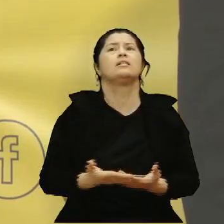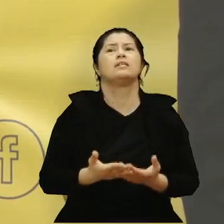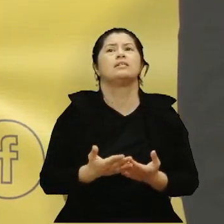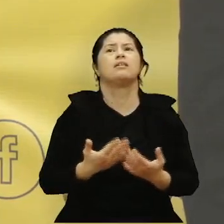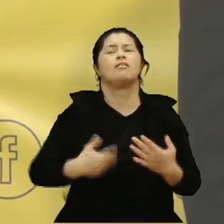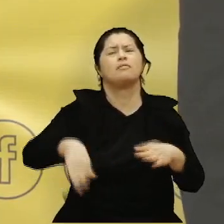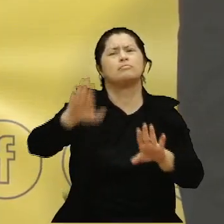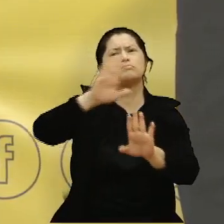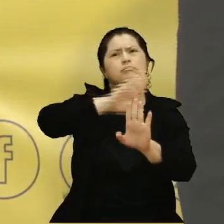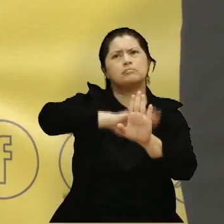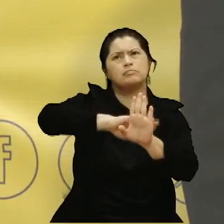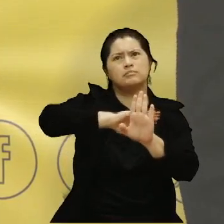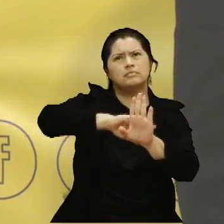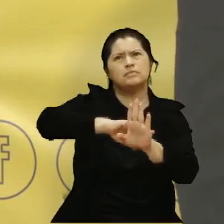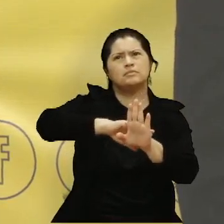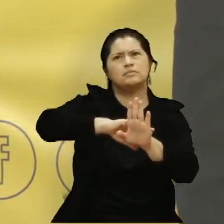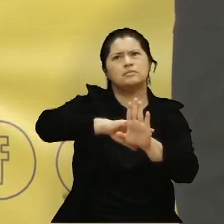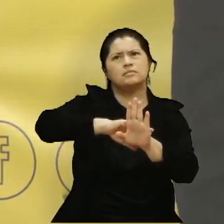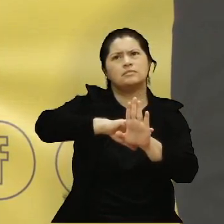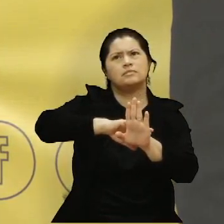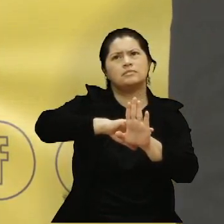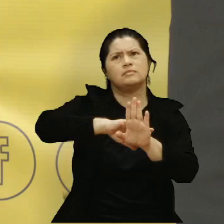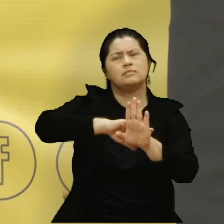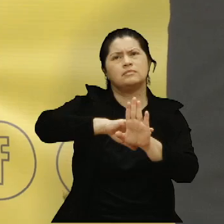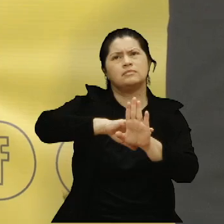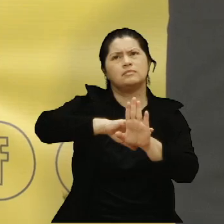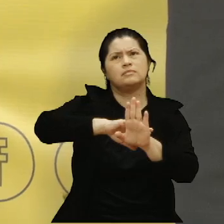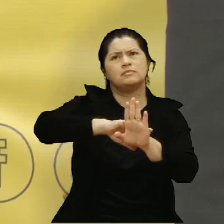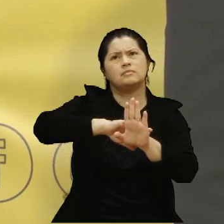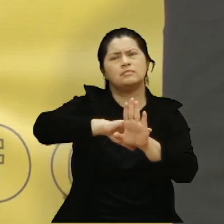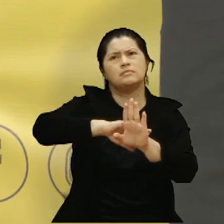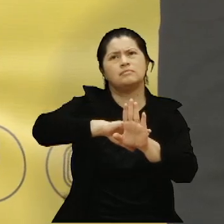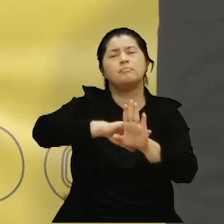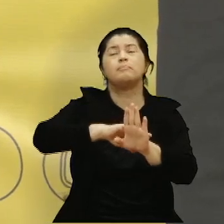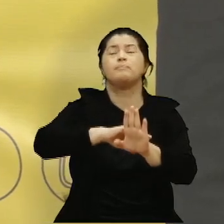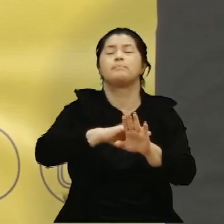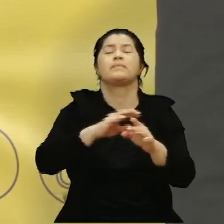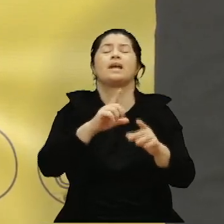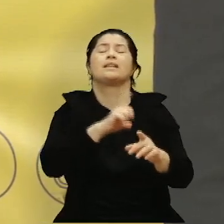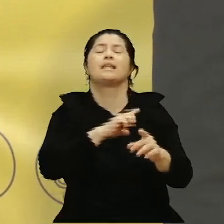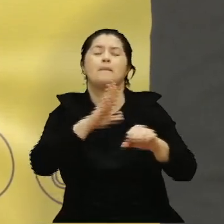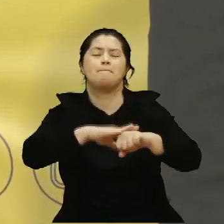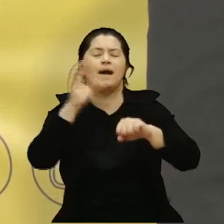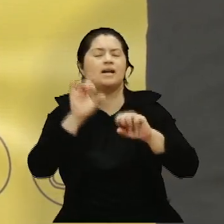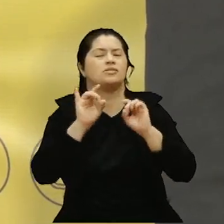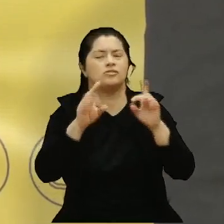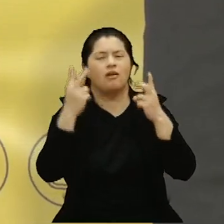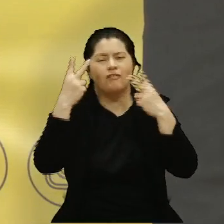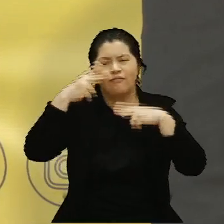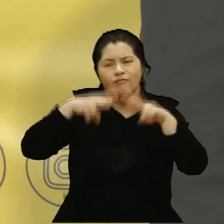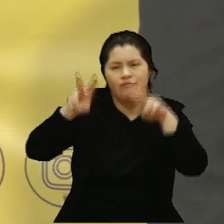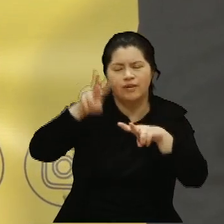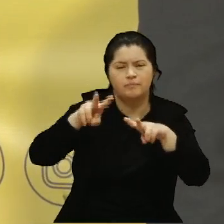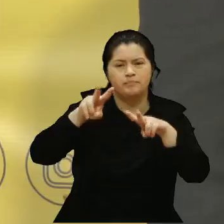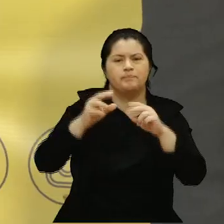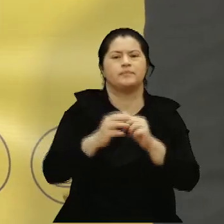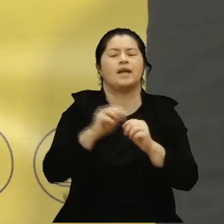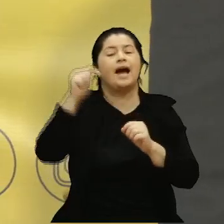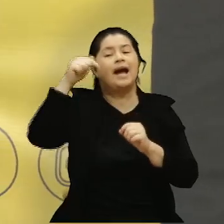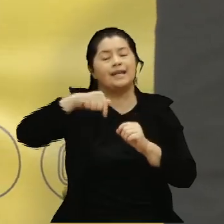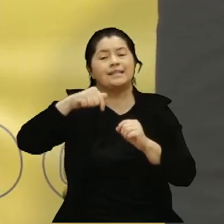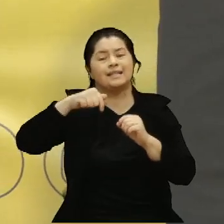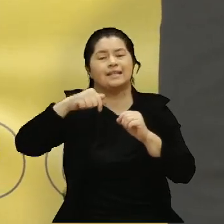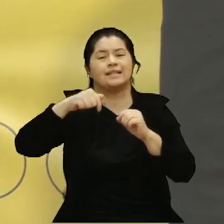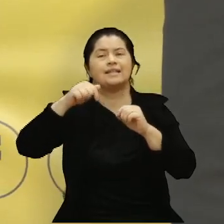trás disso que as pessoas veem, tem mais do que só aquilo que se vê, Então, aqui na TV Câmara acontece